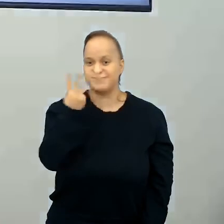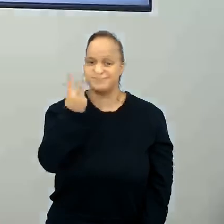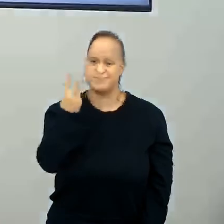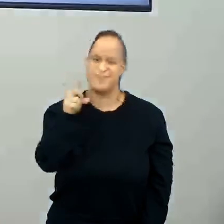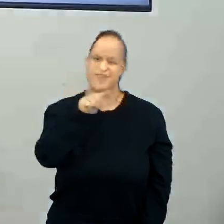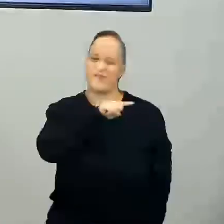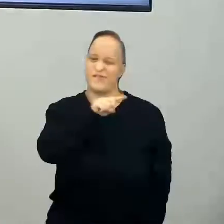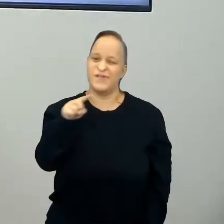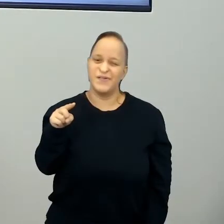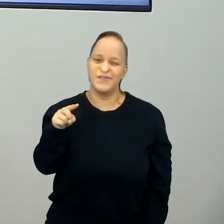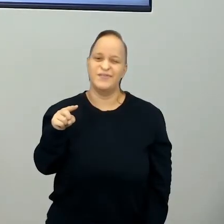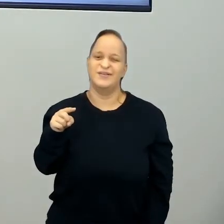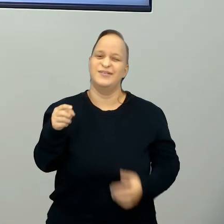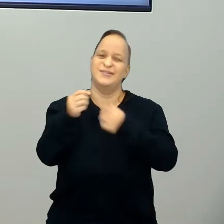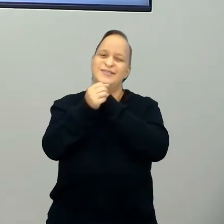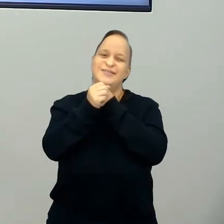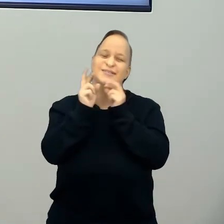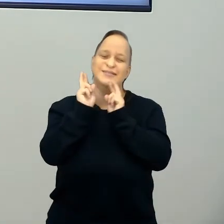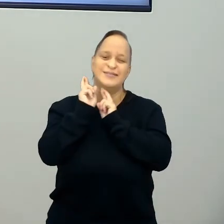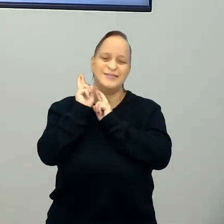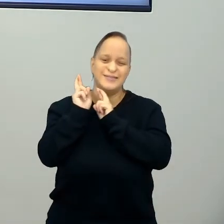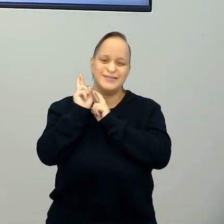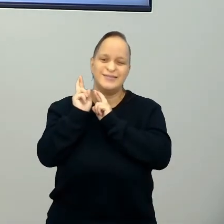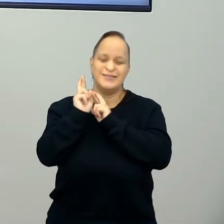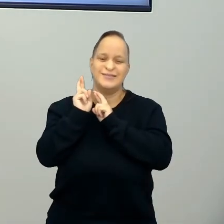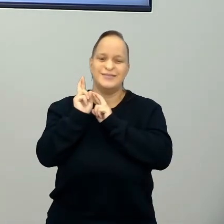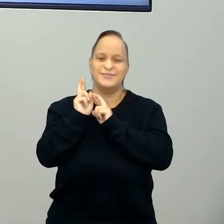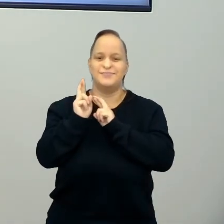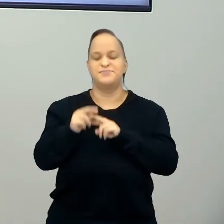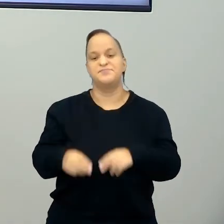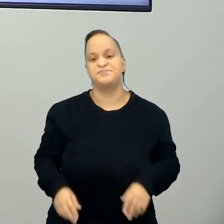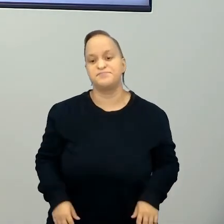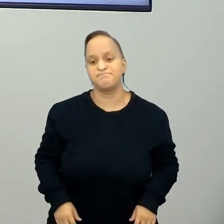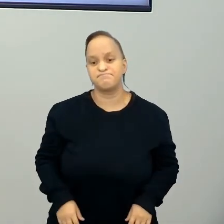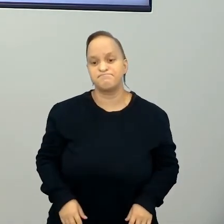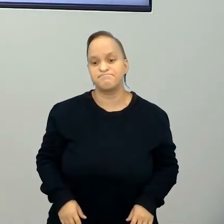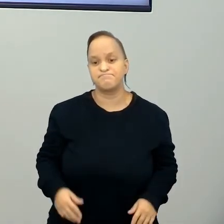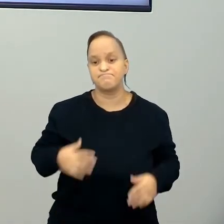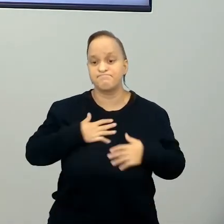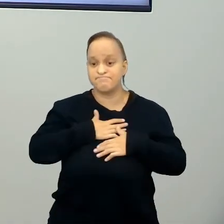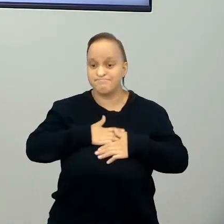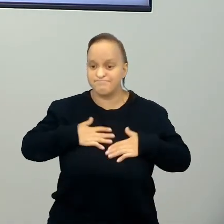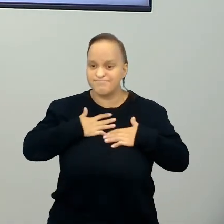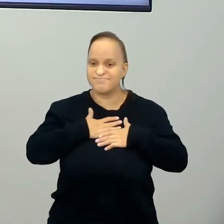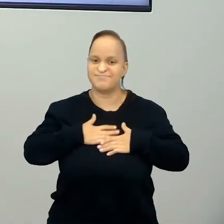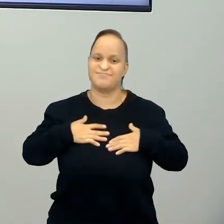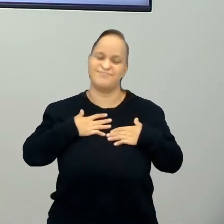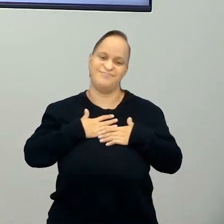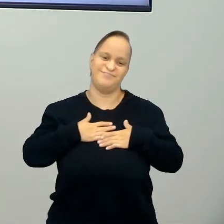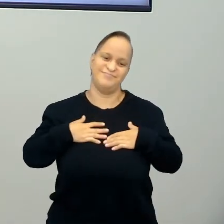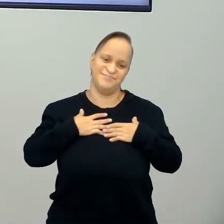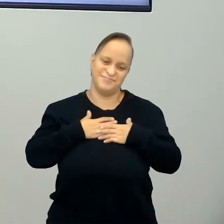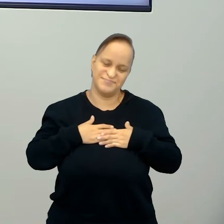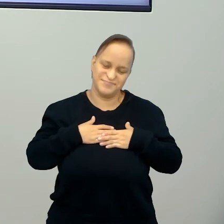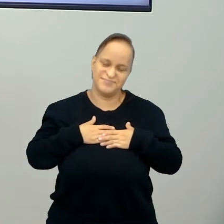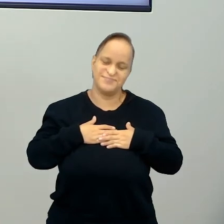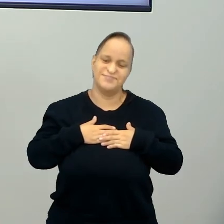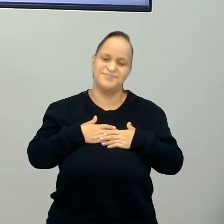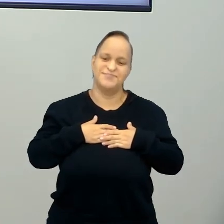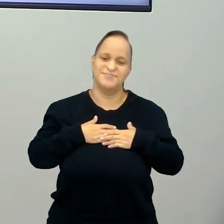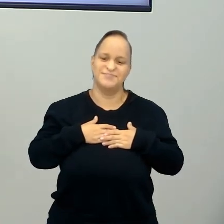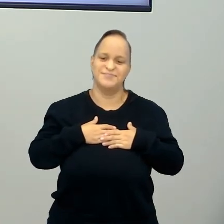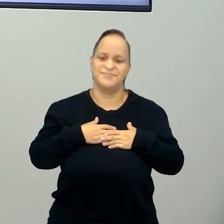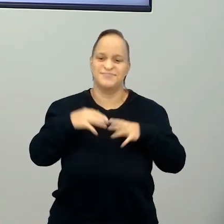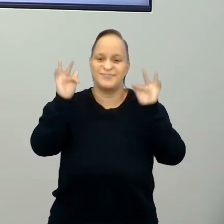tenham curtido a nossa aula, eu espero que tenha sido válida para vocês. É sempre um prazer e eu me divirto muito em estar aqui conversando, né? Para a gente estar